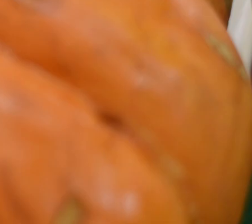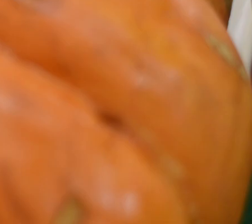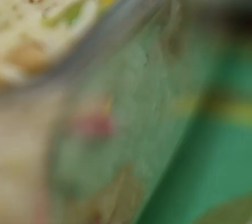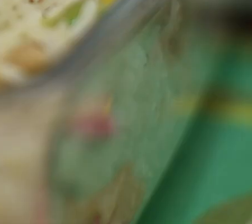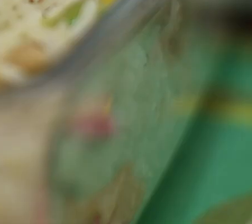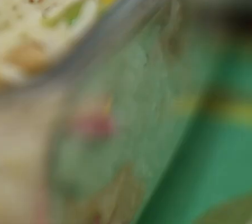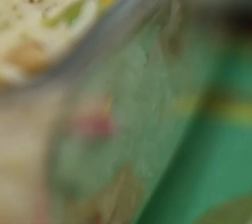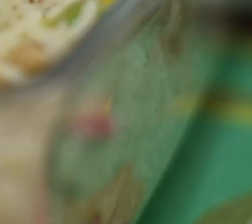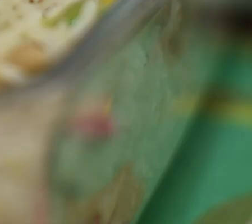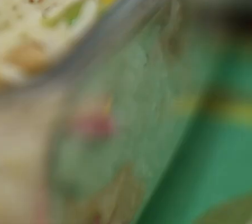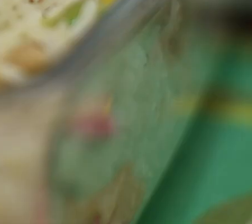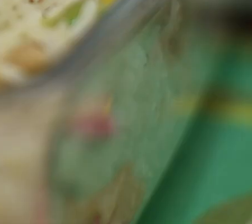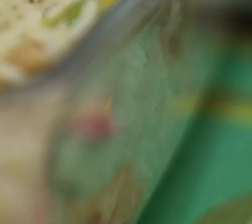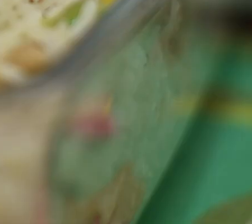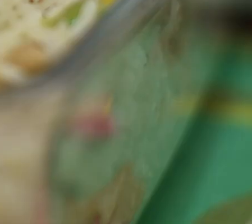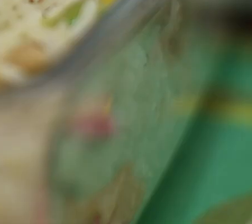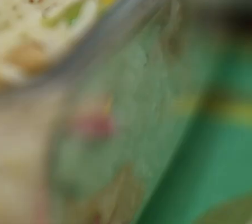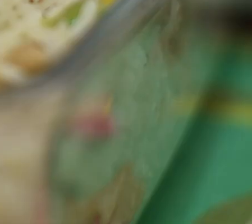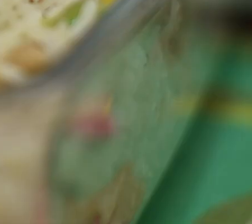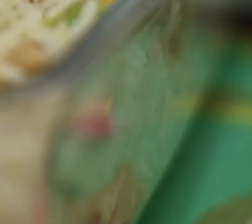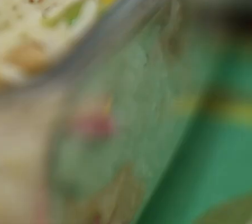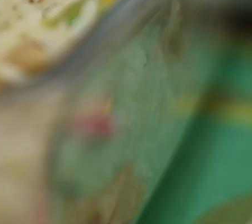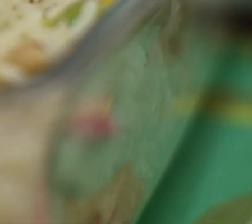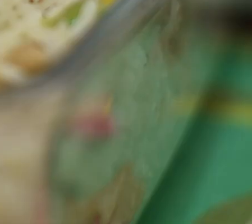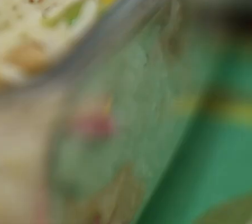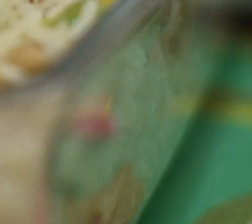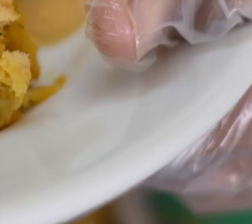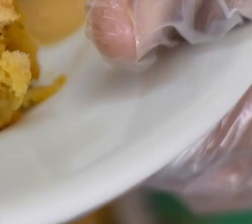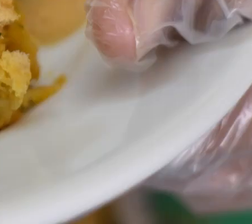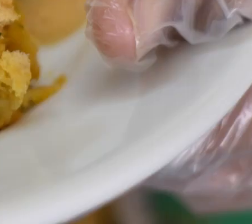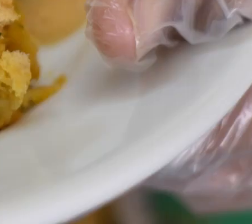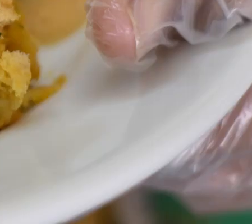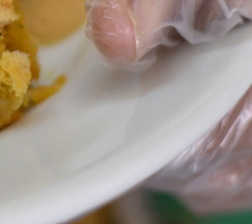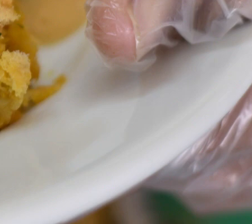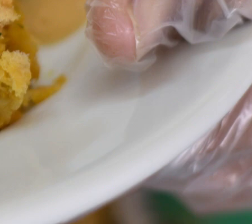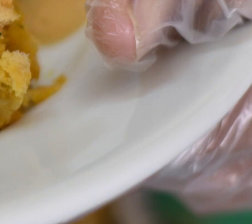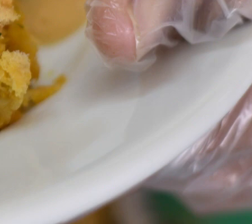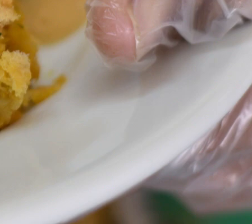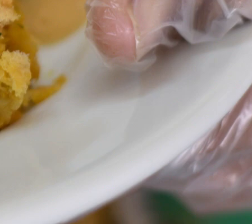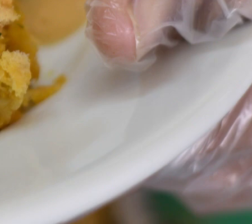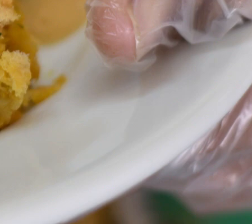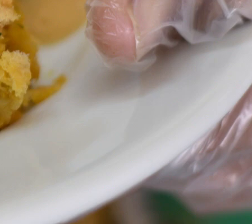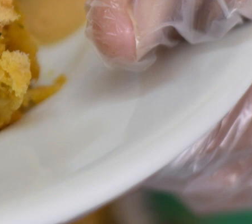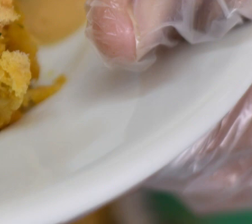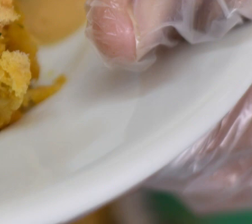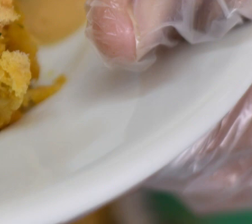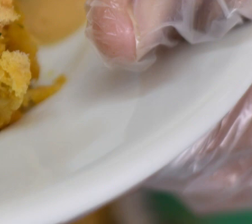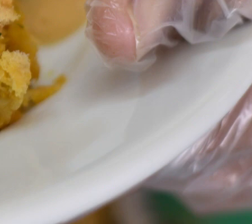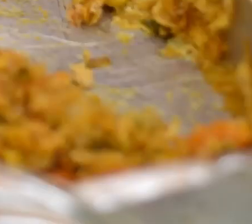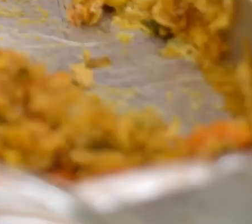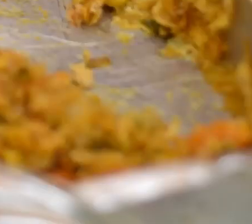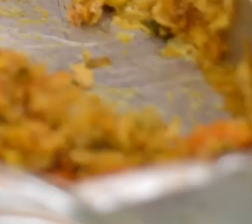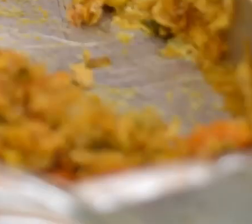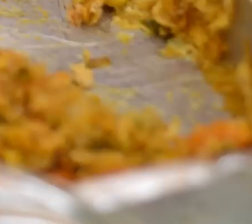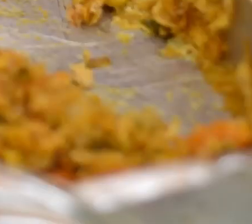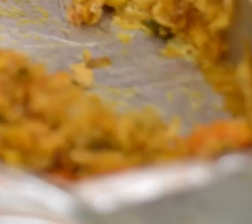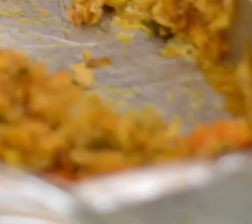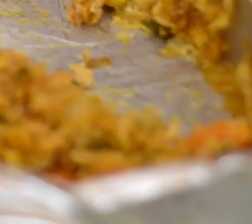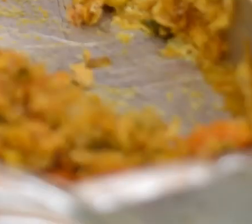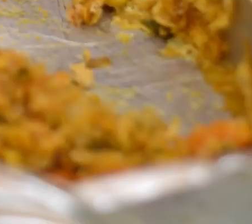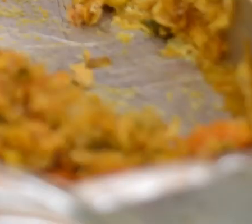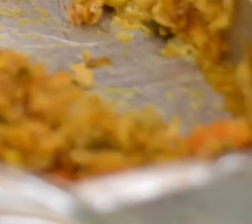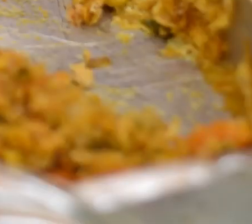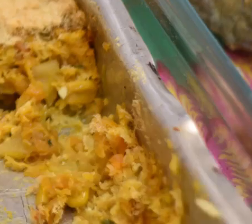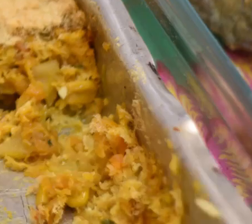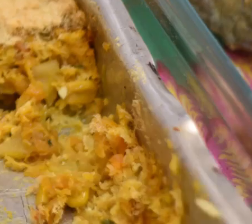nossos irmãos. Cozinhar é afeto, né? É afeto, porque, tipo assim, eu não vou estar fazendo uma comida, entendeu? De qualquer jeito, só porque é